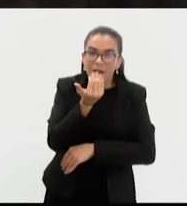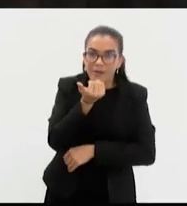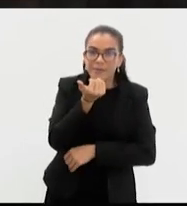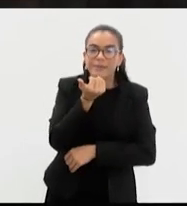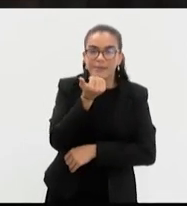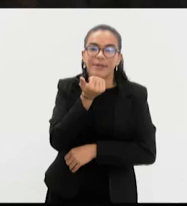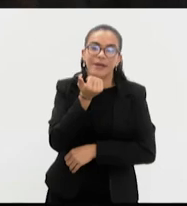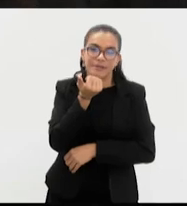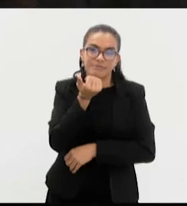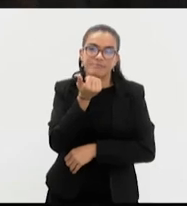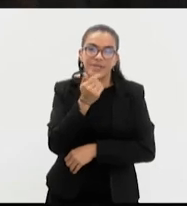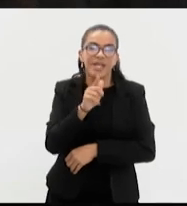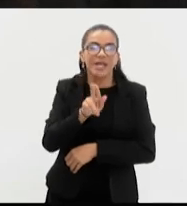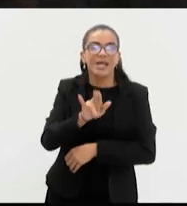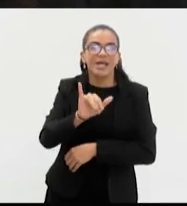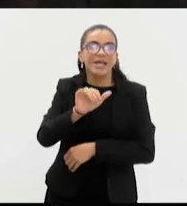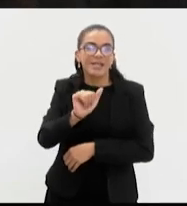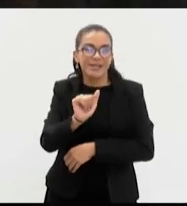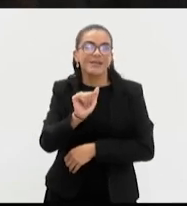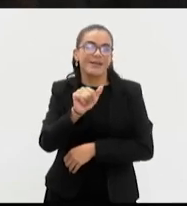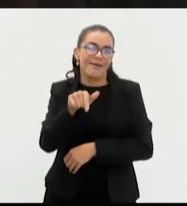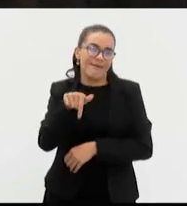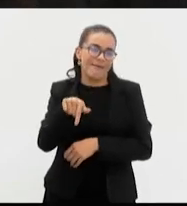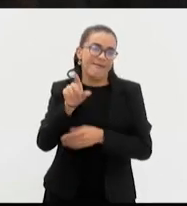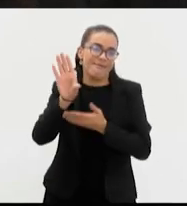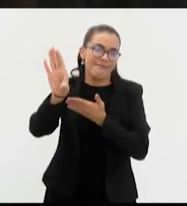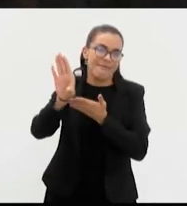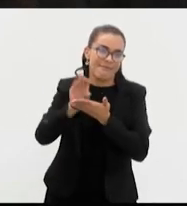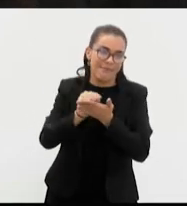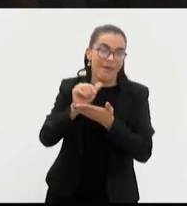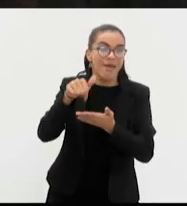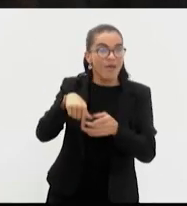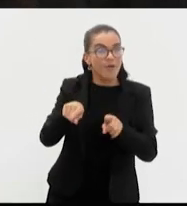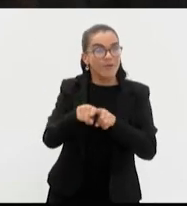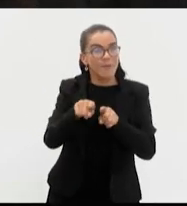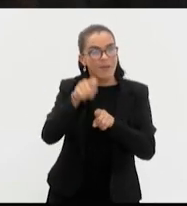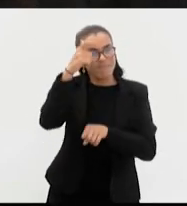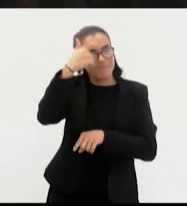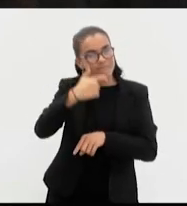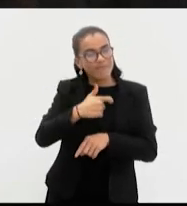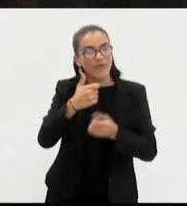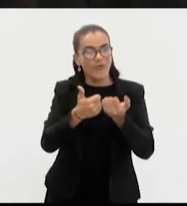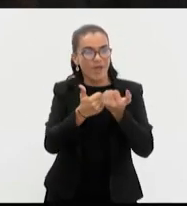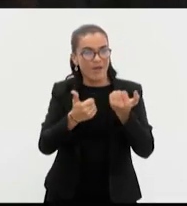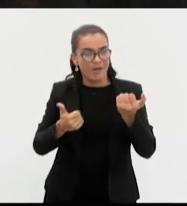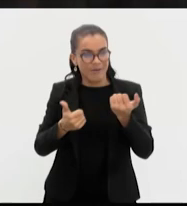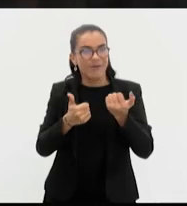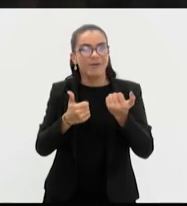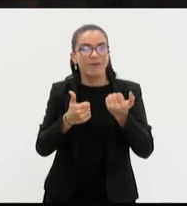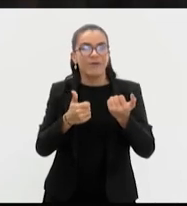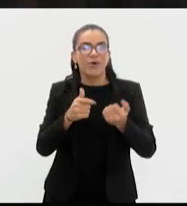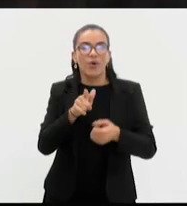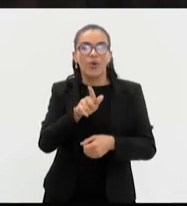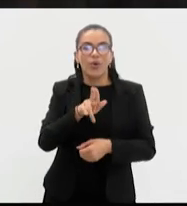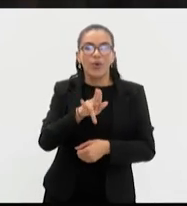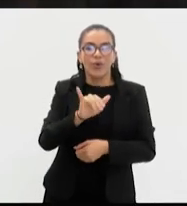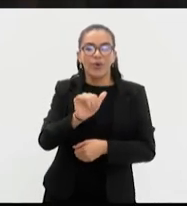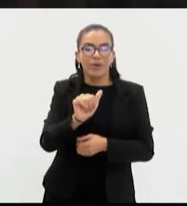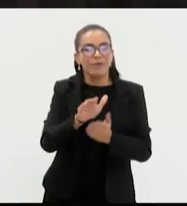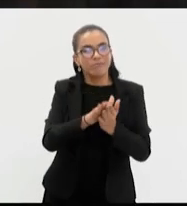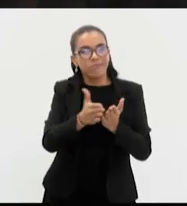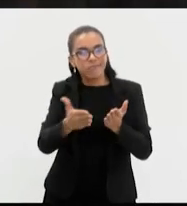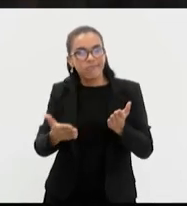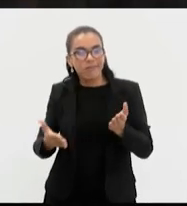né que a gente reproduziu eu fui autor com vossa excelência aqui o guia alimentar